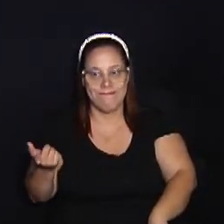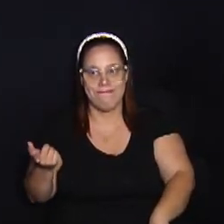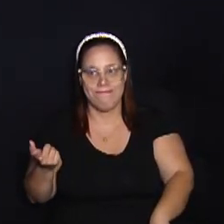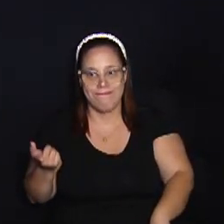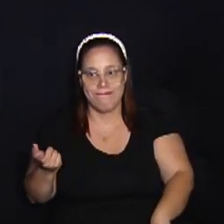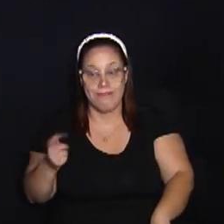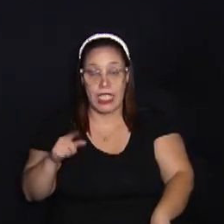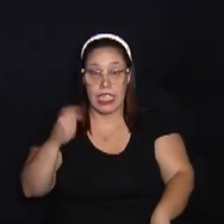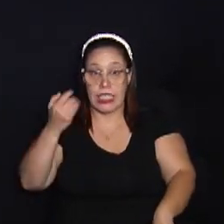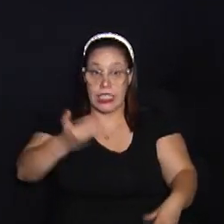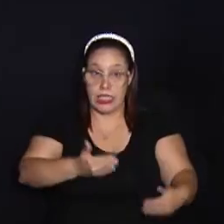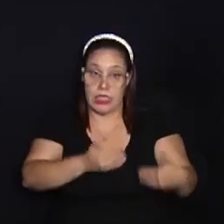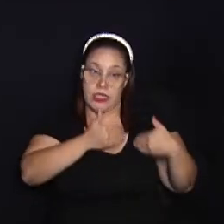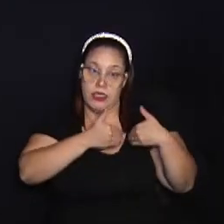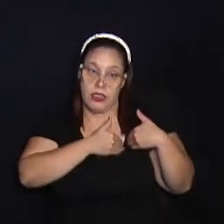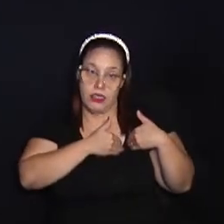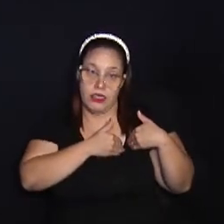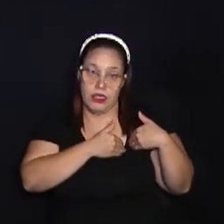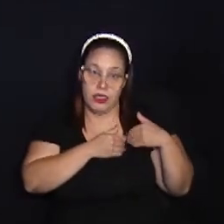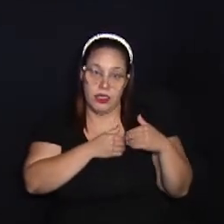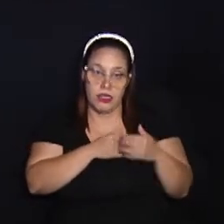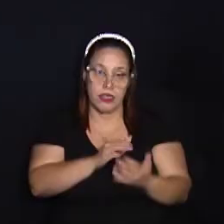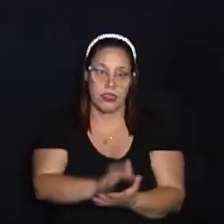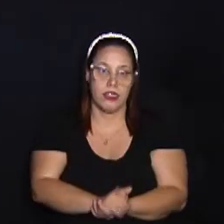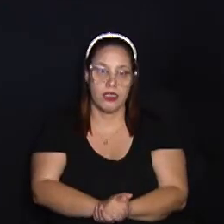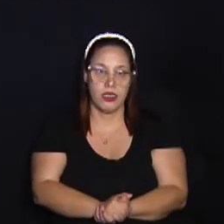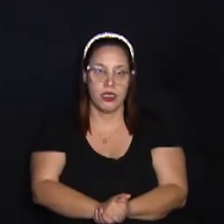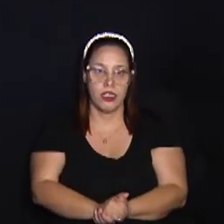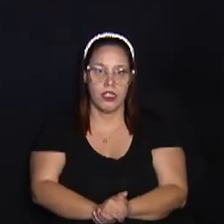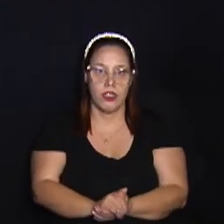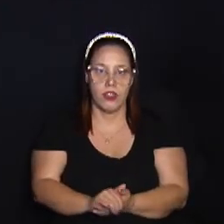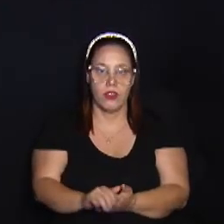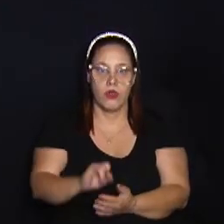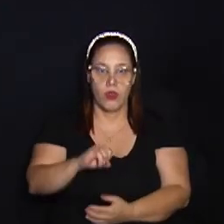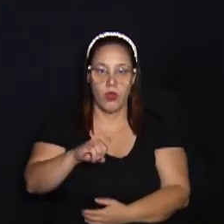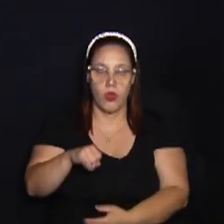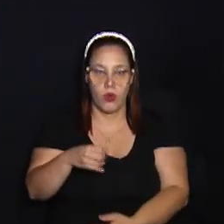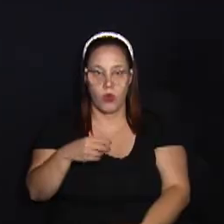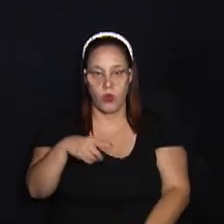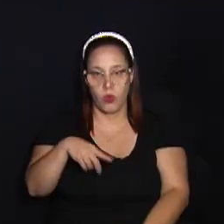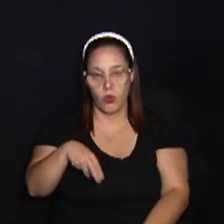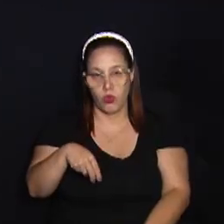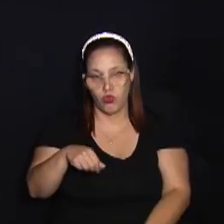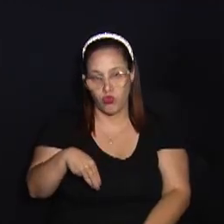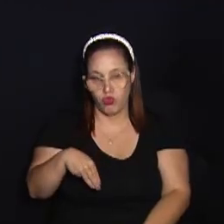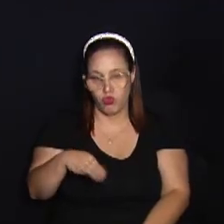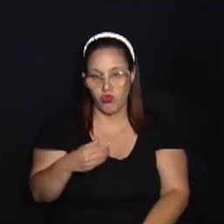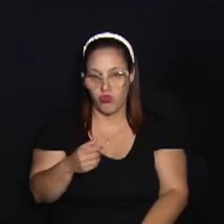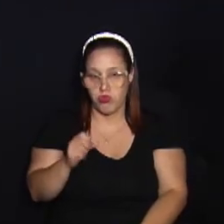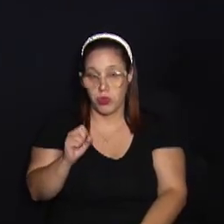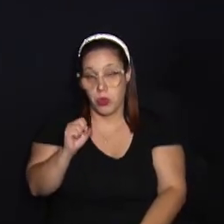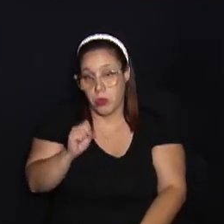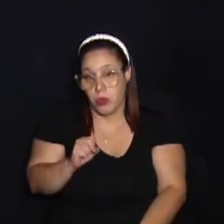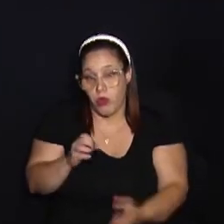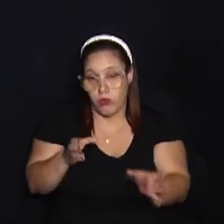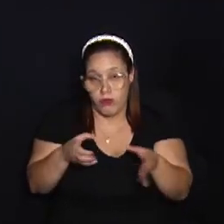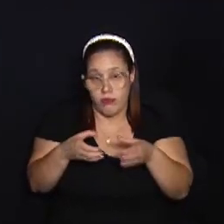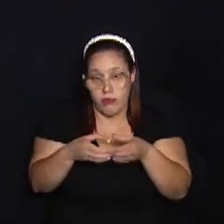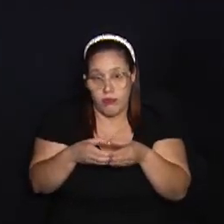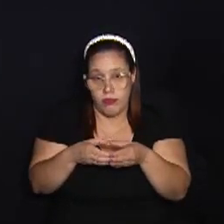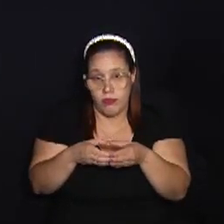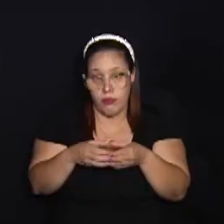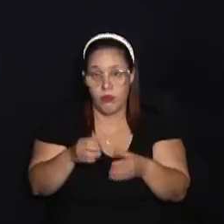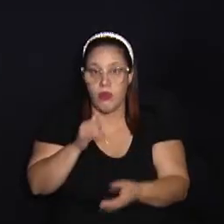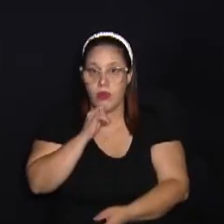Então, além da responsabilidade em projetar um jardim para alguém, a gente pode ou não ter uma equipe